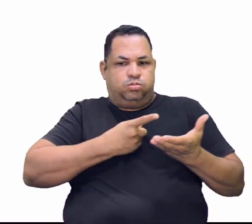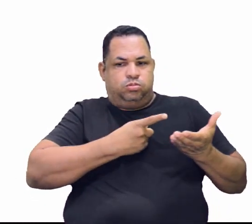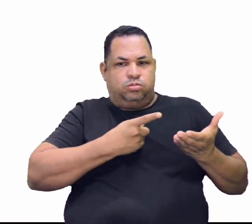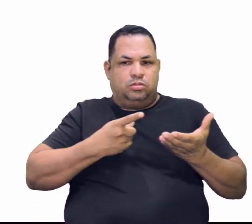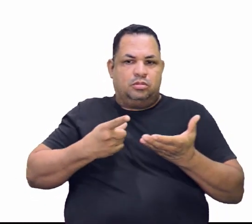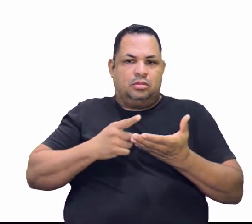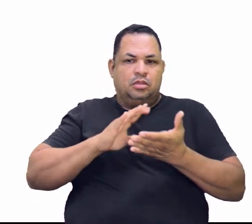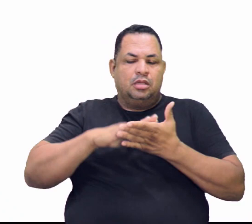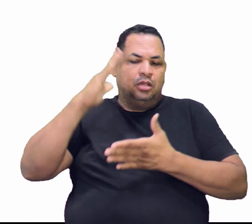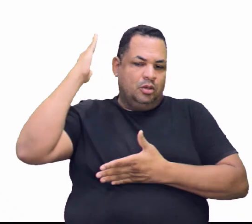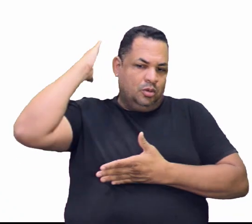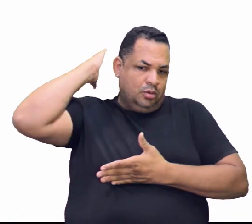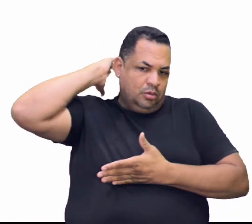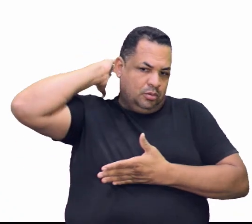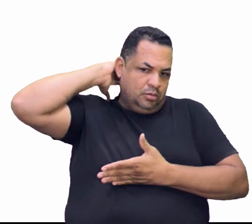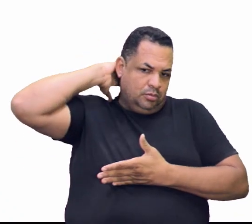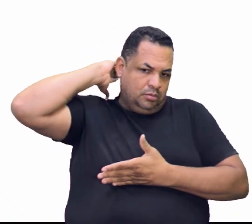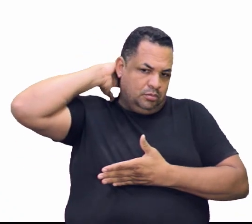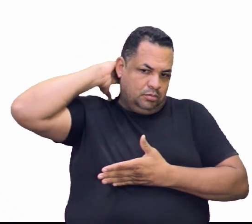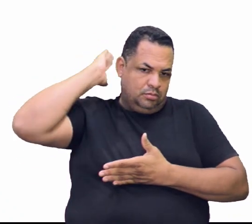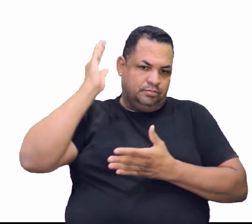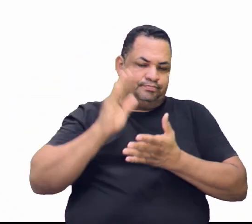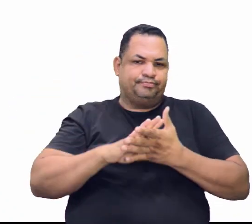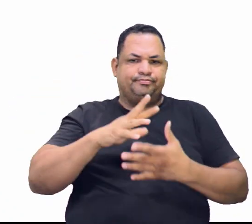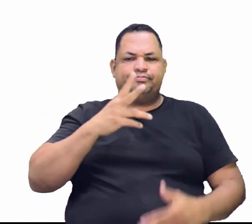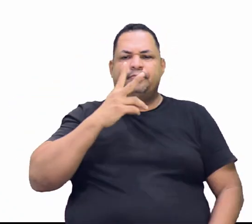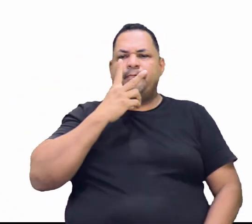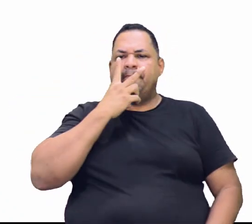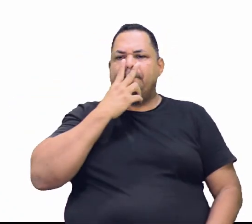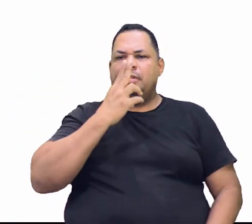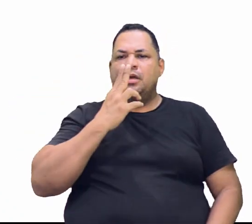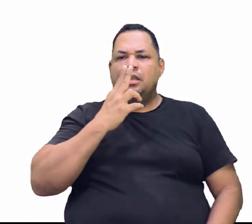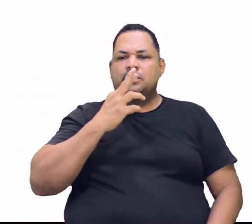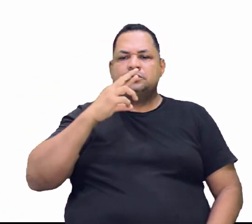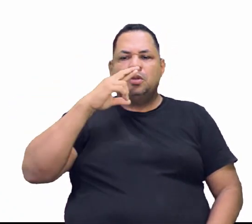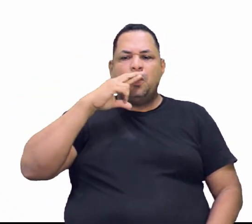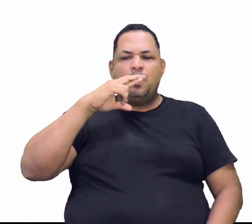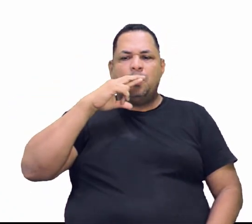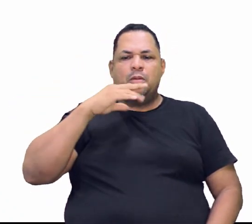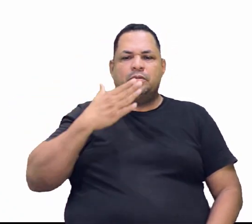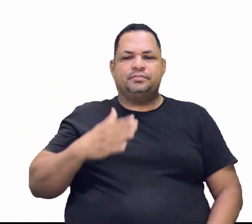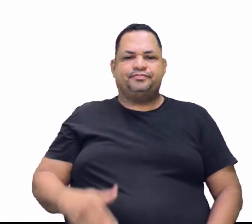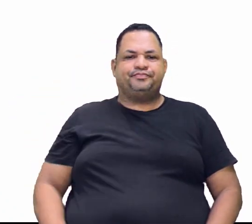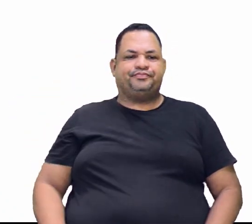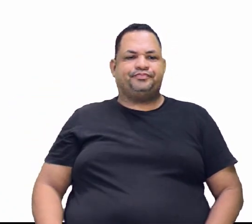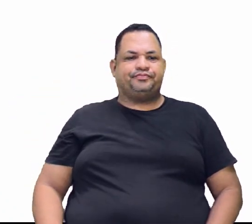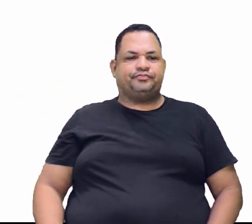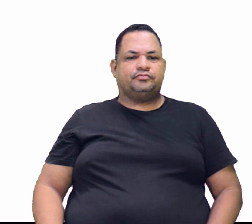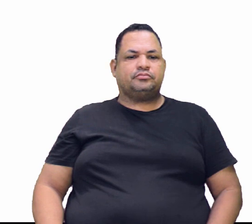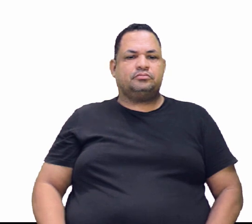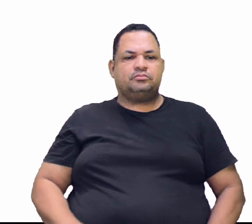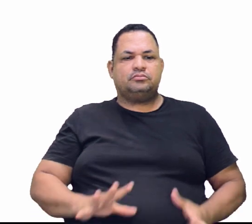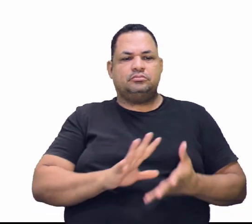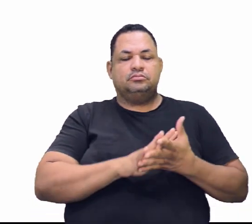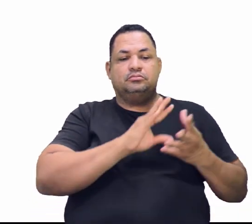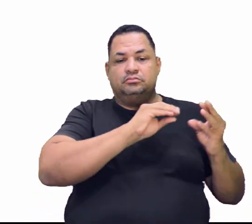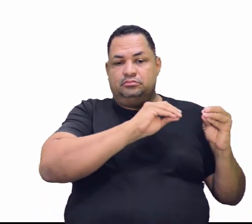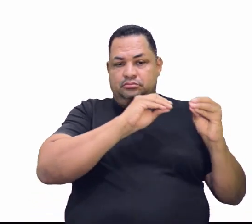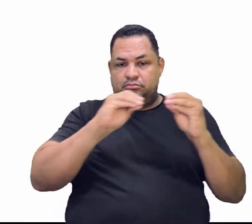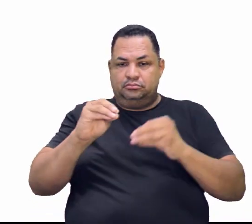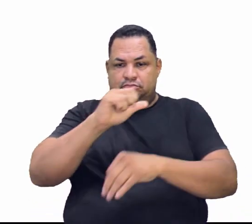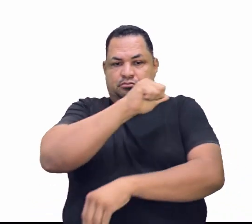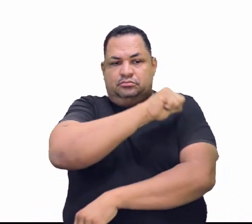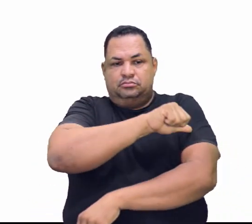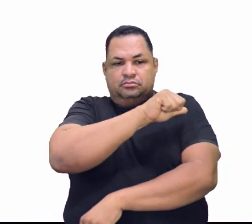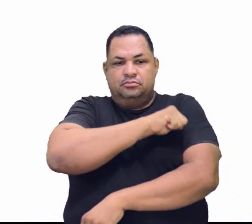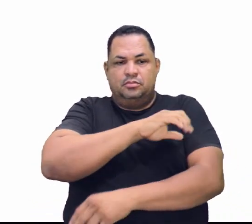história dele é quase parecida com o Rondon, né? Vai direto para os militares. Transferido para o Rio de